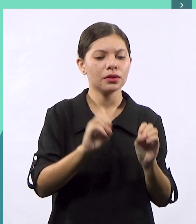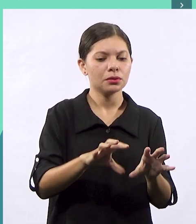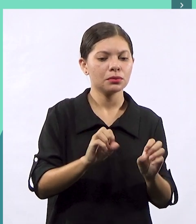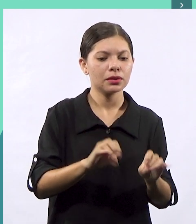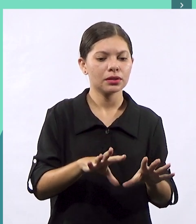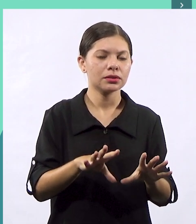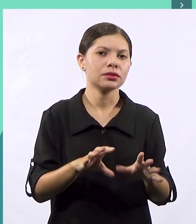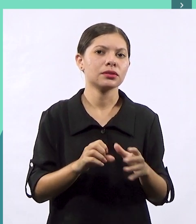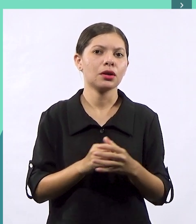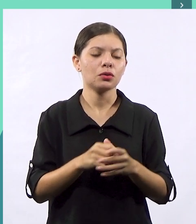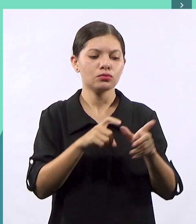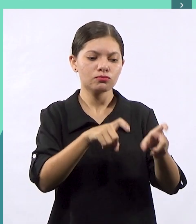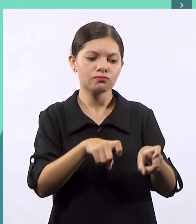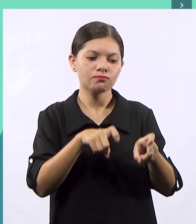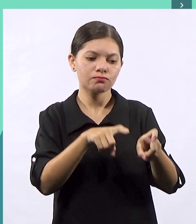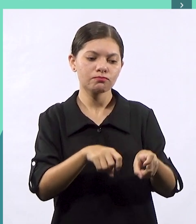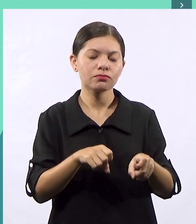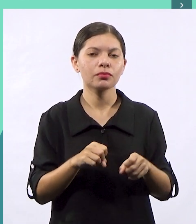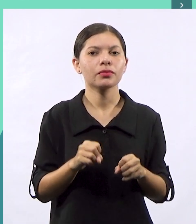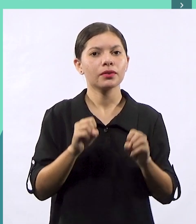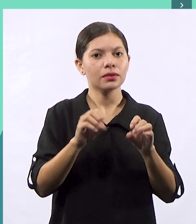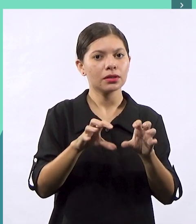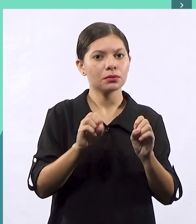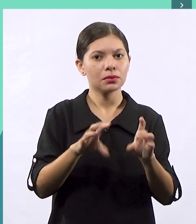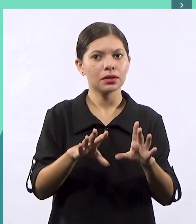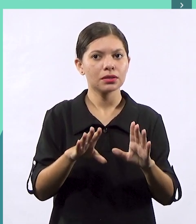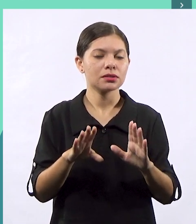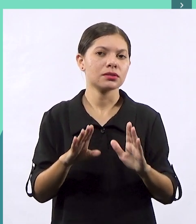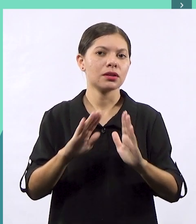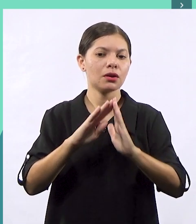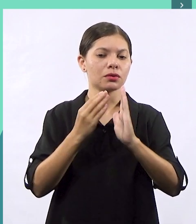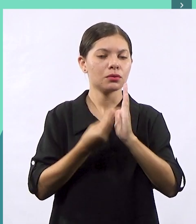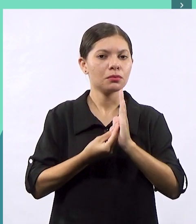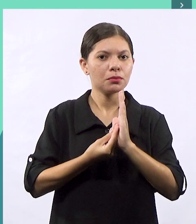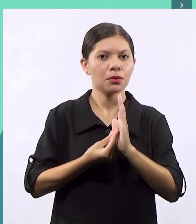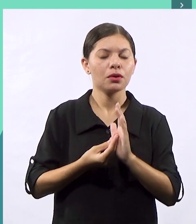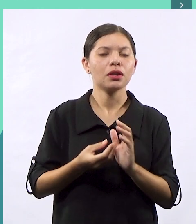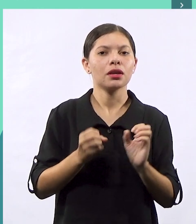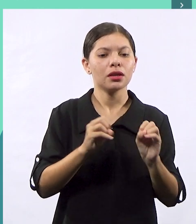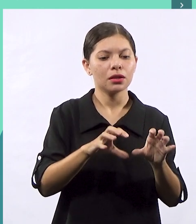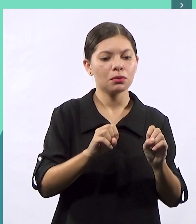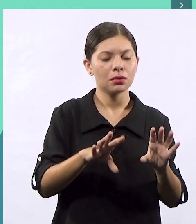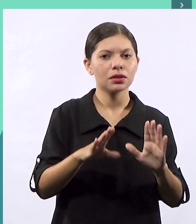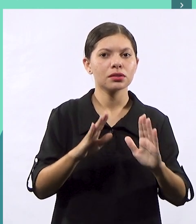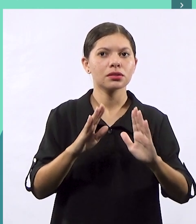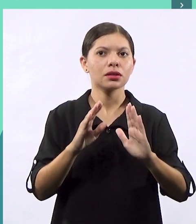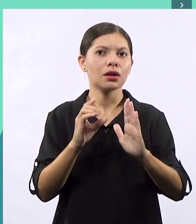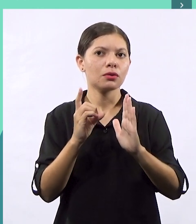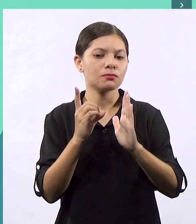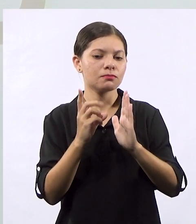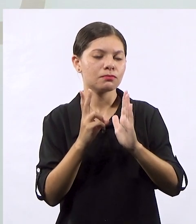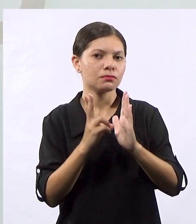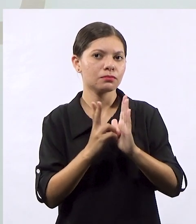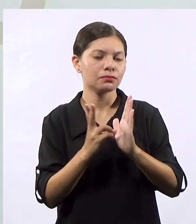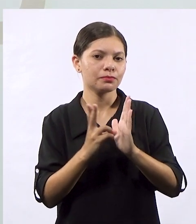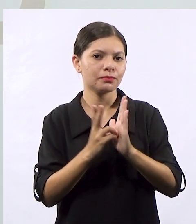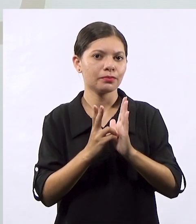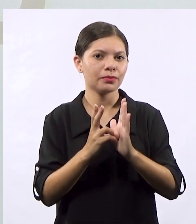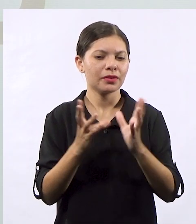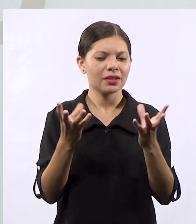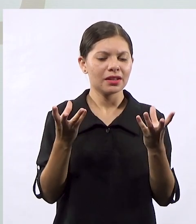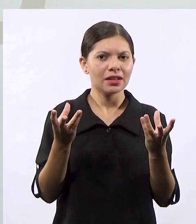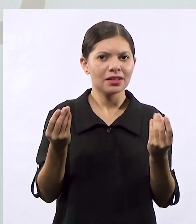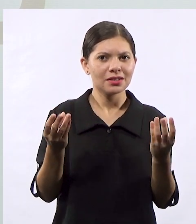campo, educação quilombola, educação indígena e educação profissional. São